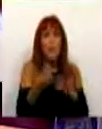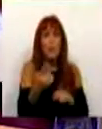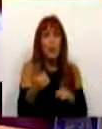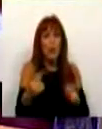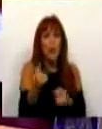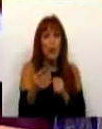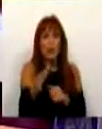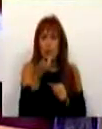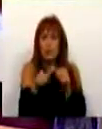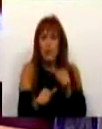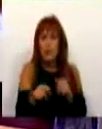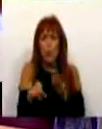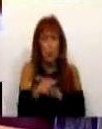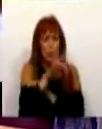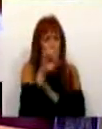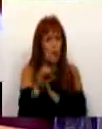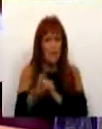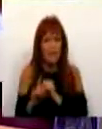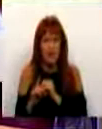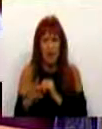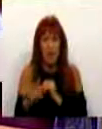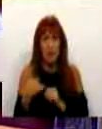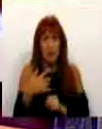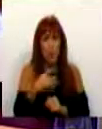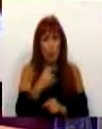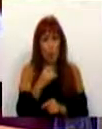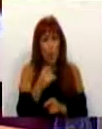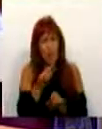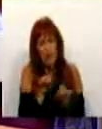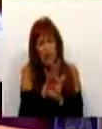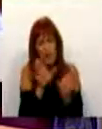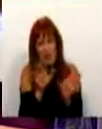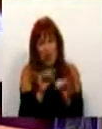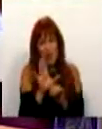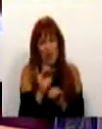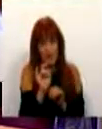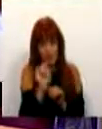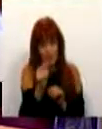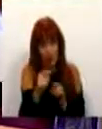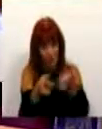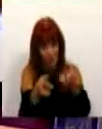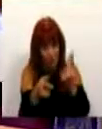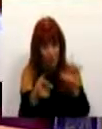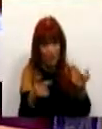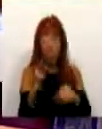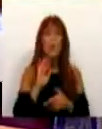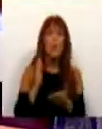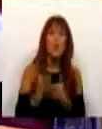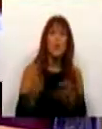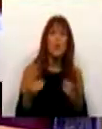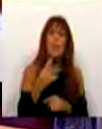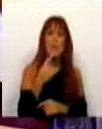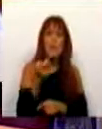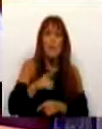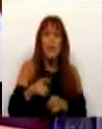aqui uns comentários para o artigo 8º e 71, que eu gostaria de poder ver esclarecido nos 10 minutos que ainda tenho disponíveis. Por último,